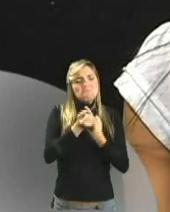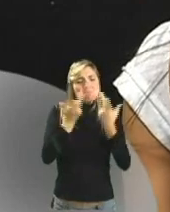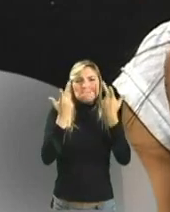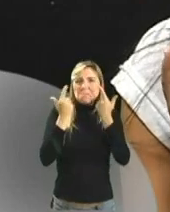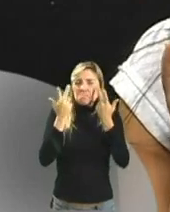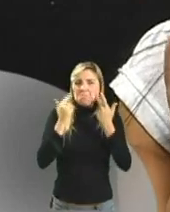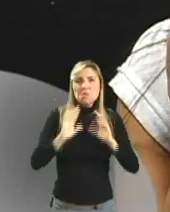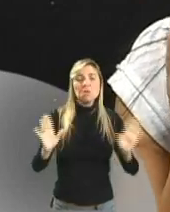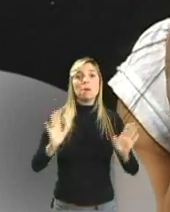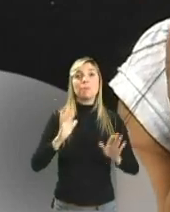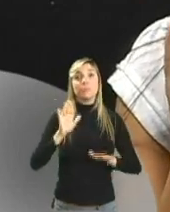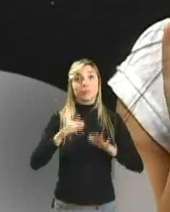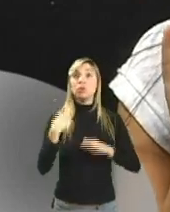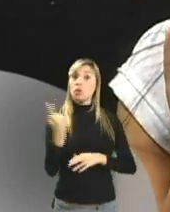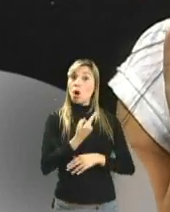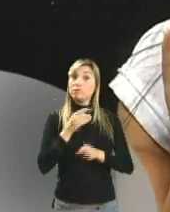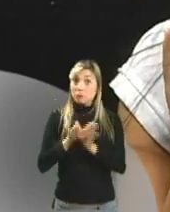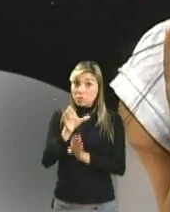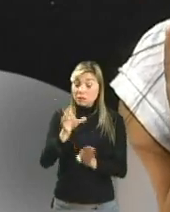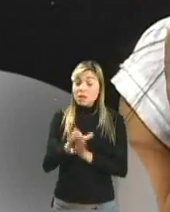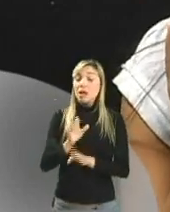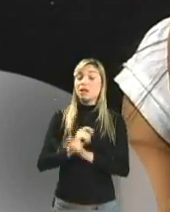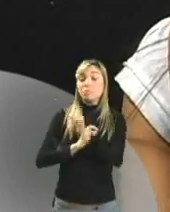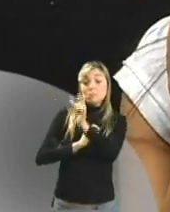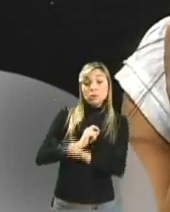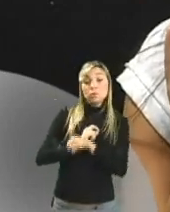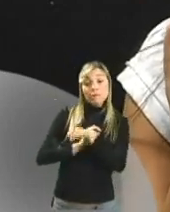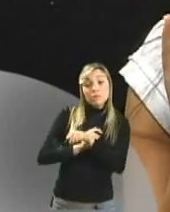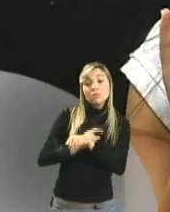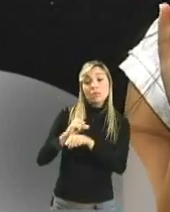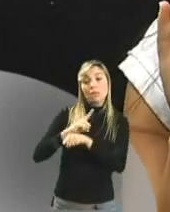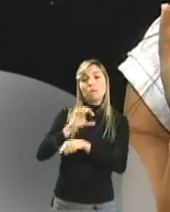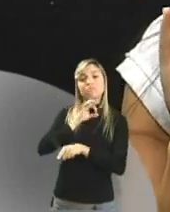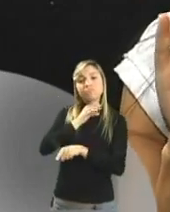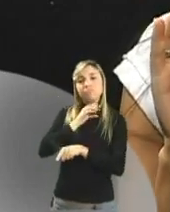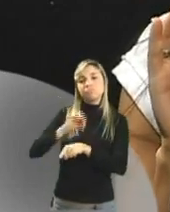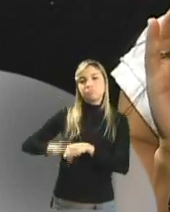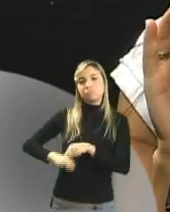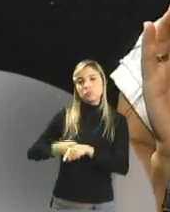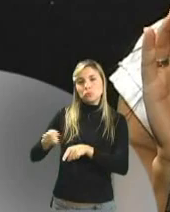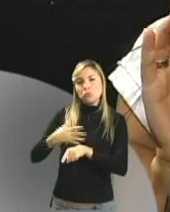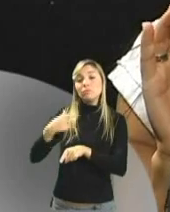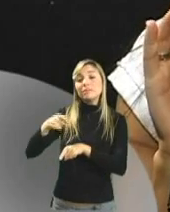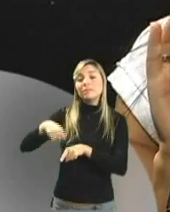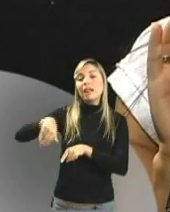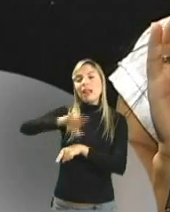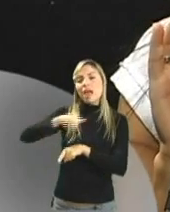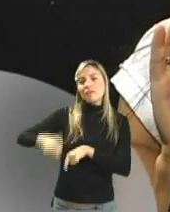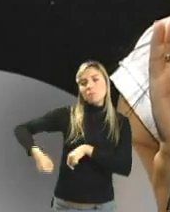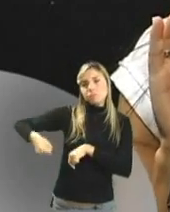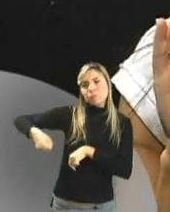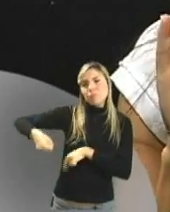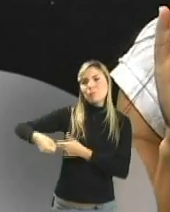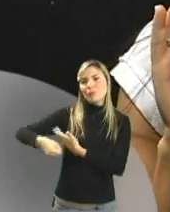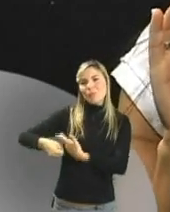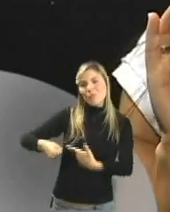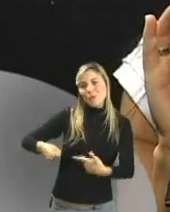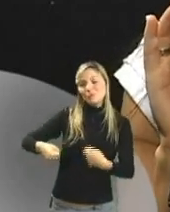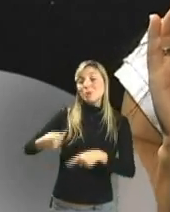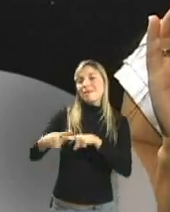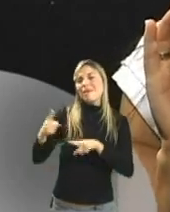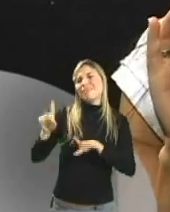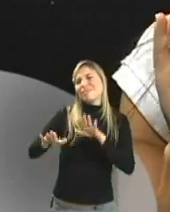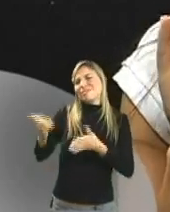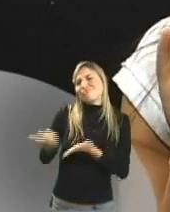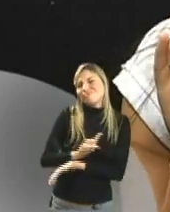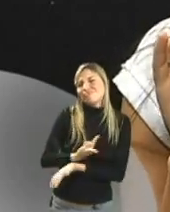social normal. A gente até aconselha, quando resolver sair, levar um kitzinho com a bolsa, se